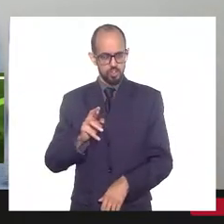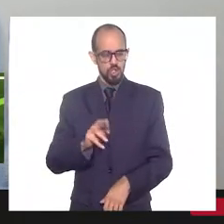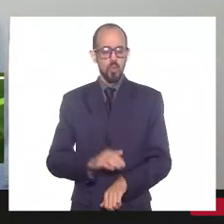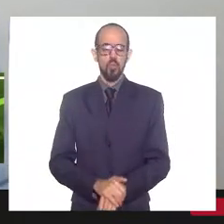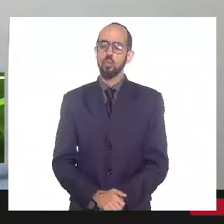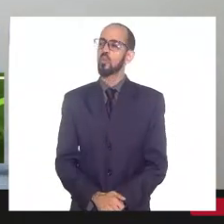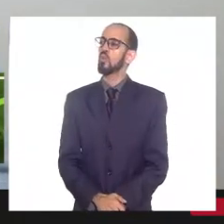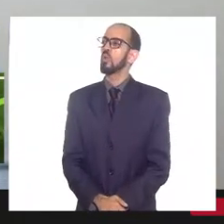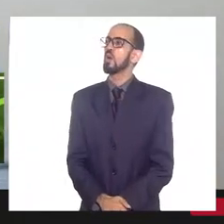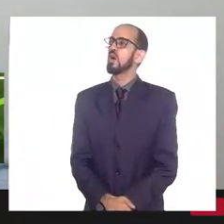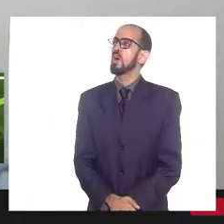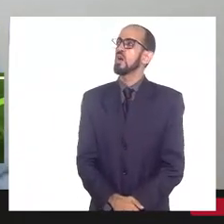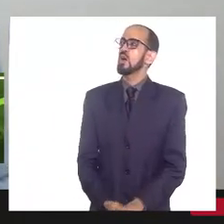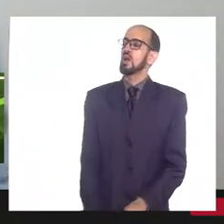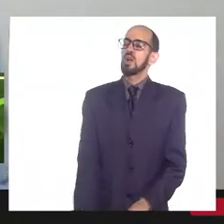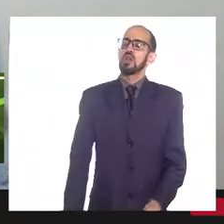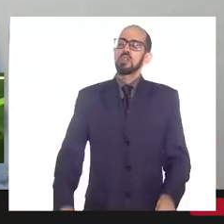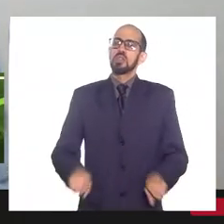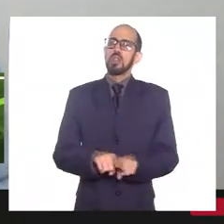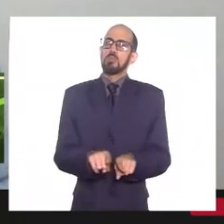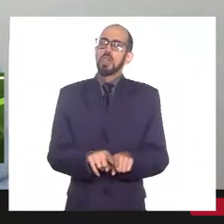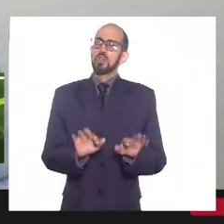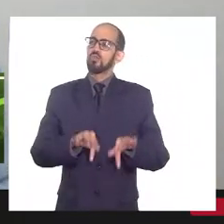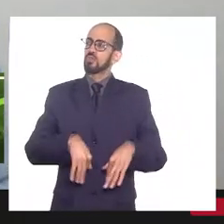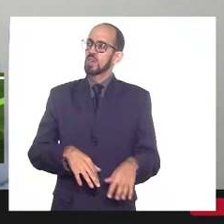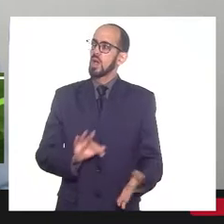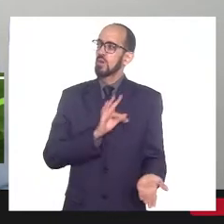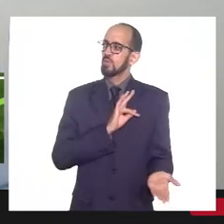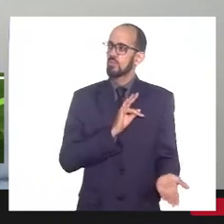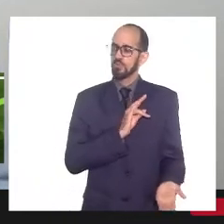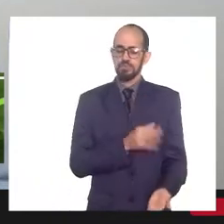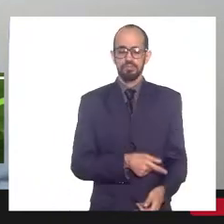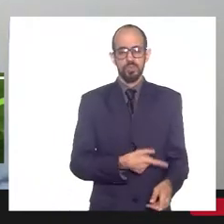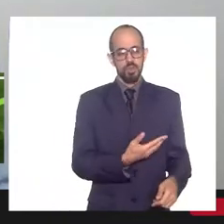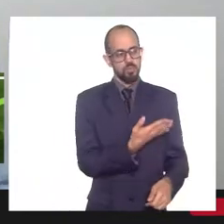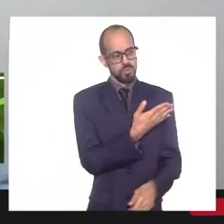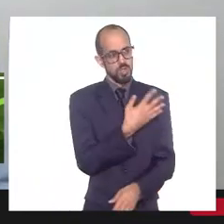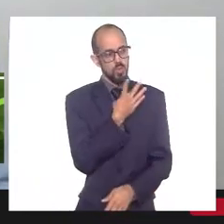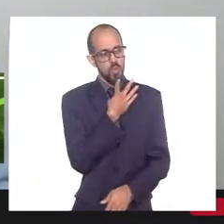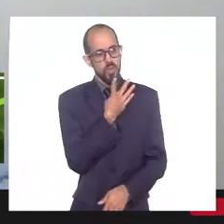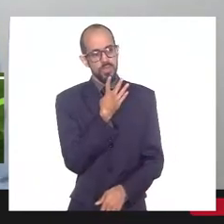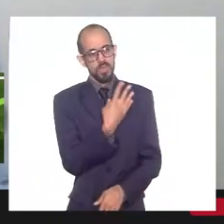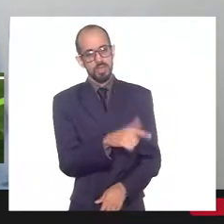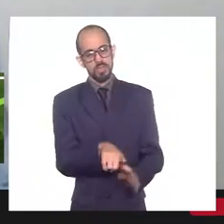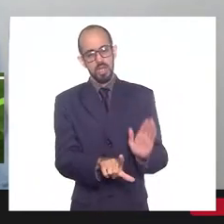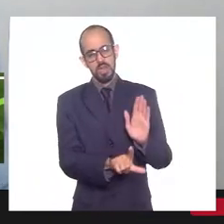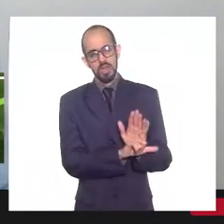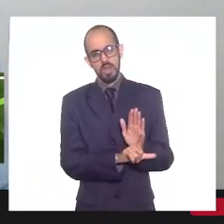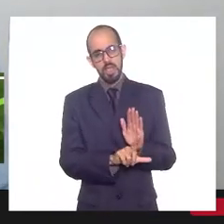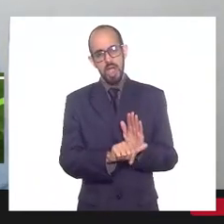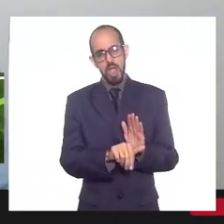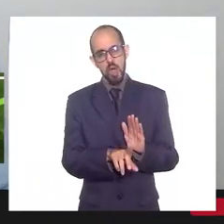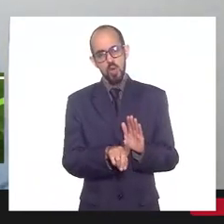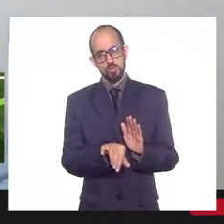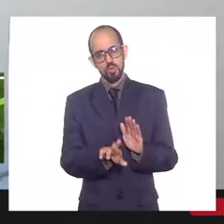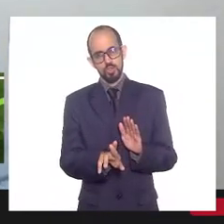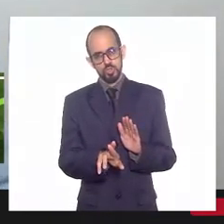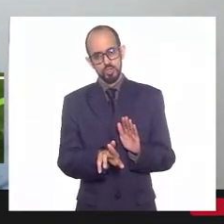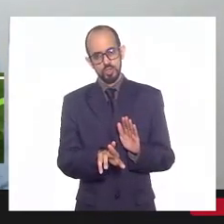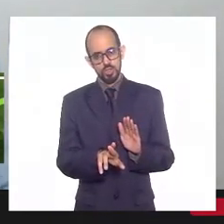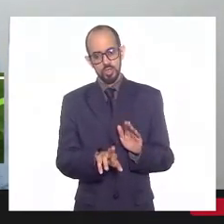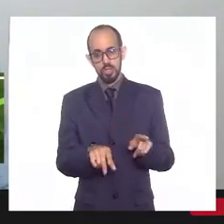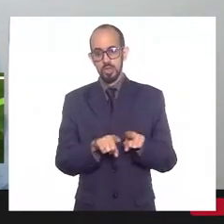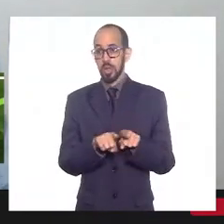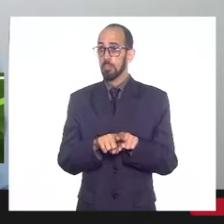vossa excelência Quando ia visitar a lei a layout do blog e conhece muito bem e no início e a filha falando da Lei kandir